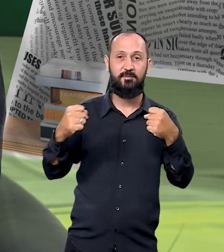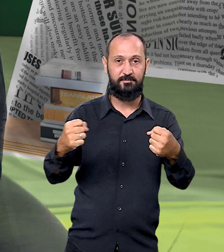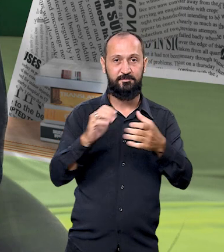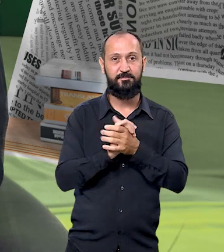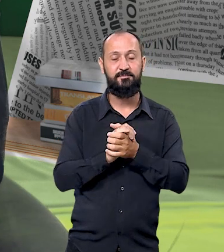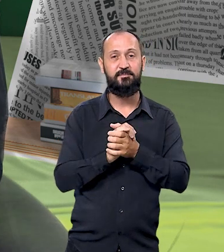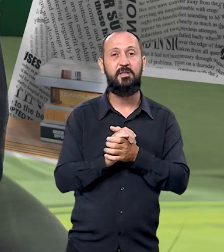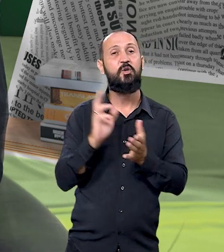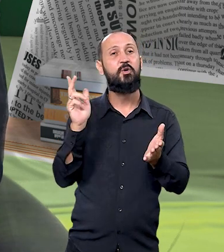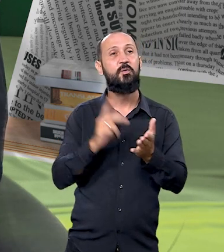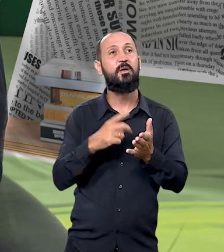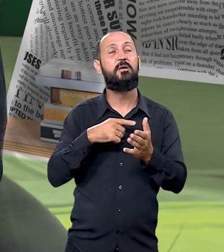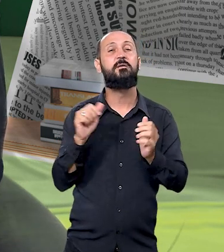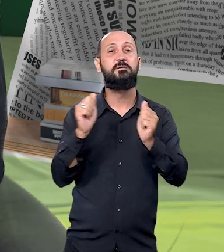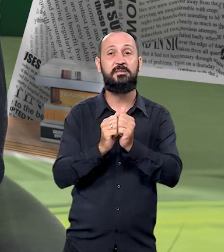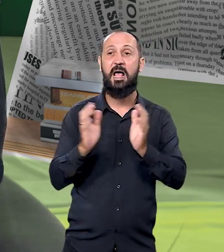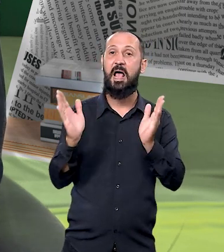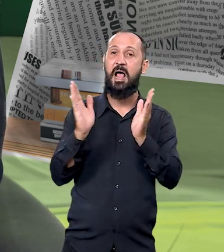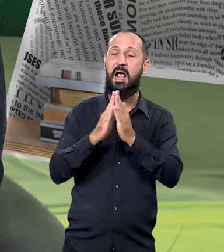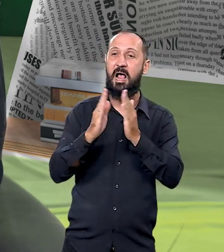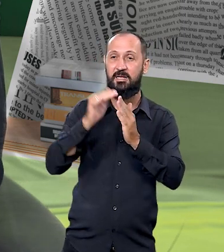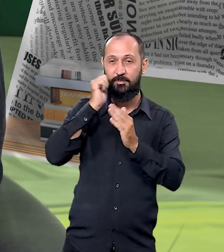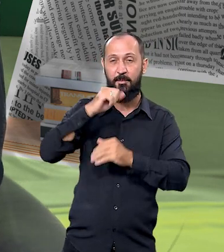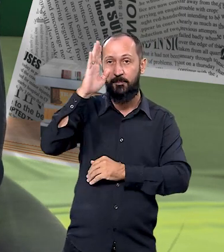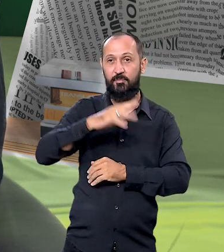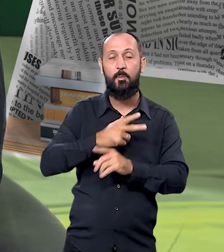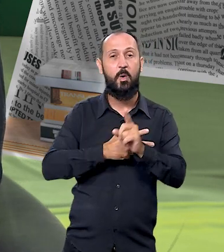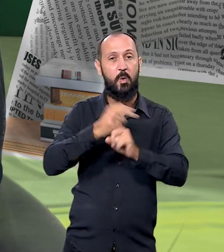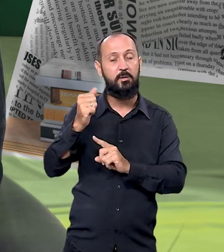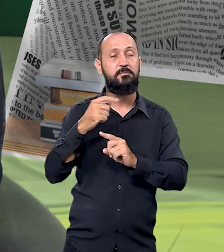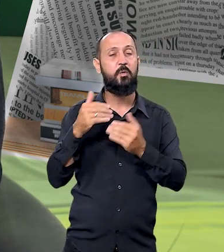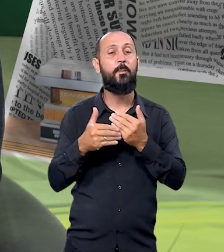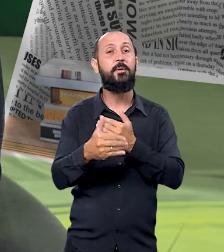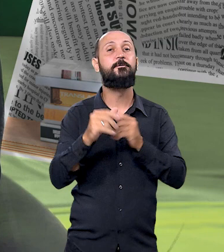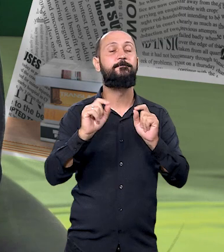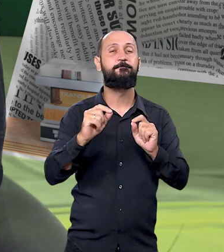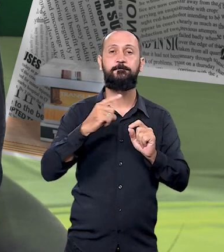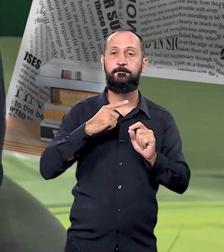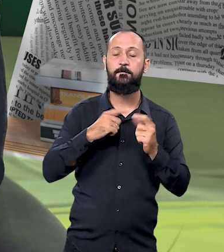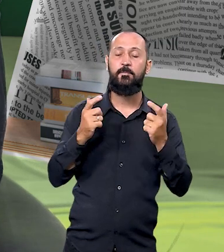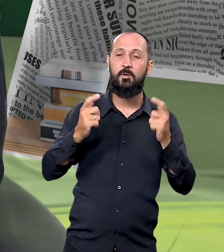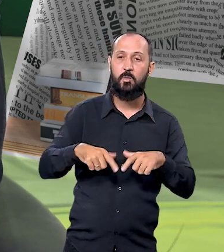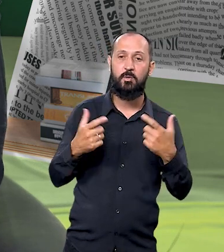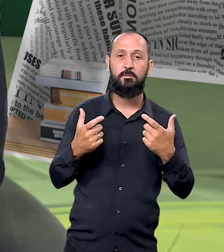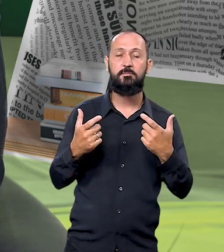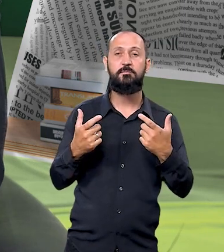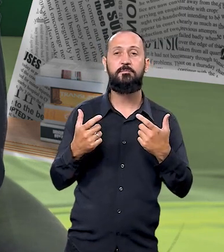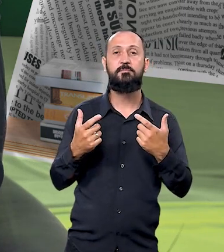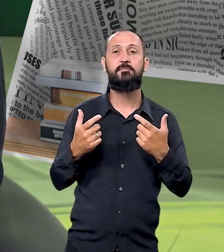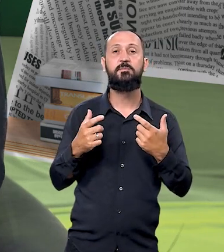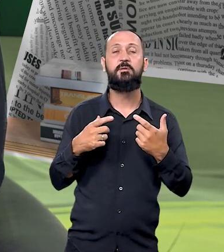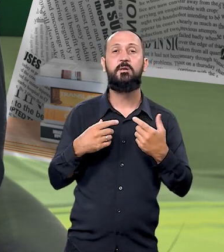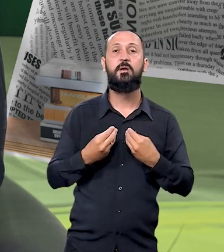uma conquista, a partir do momento que existe num espaço único, é oferecido todos os serviços, a possibilidade da